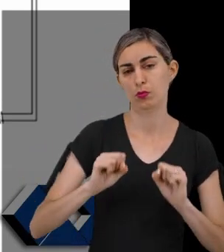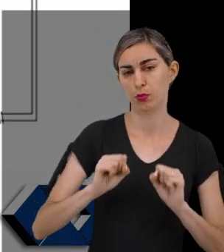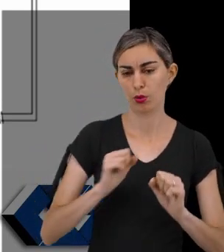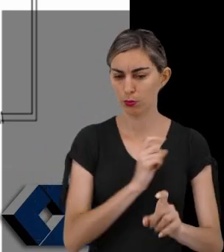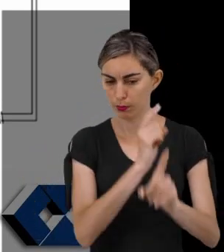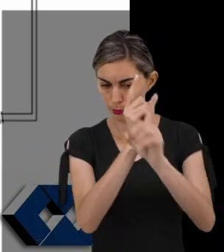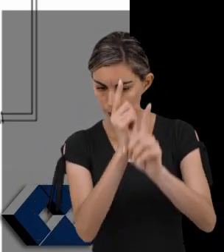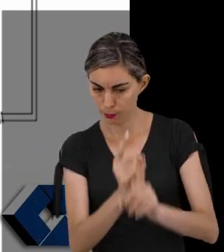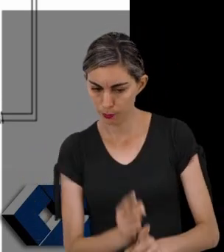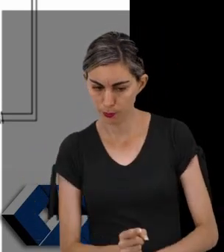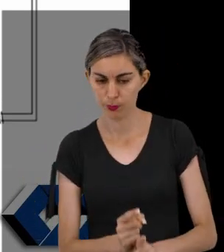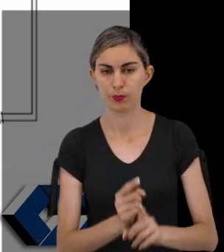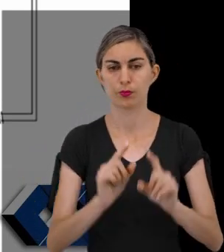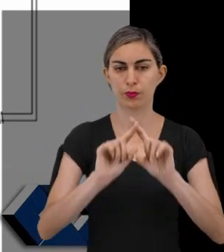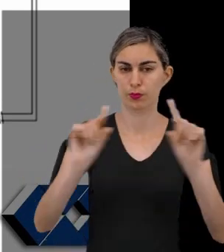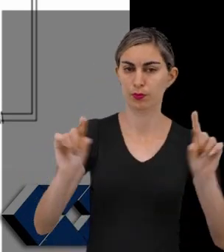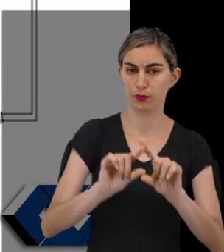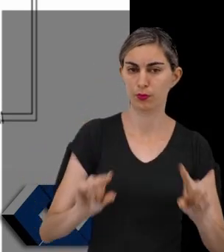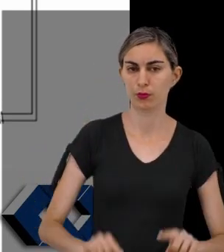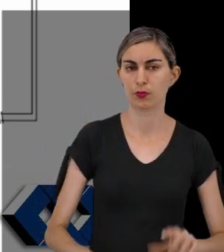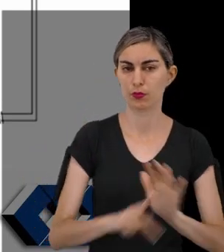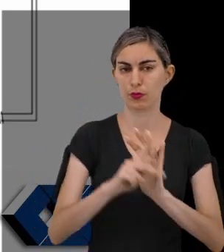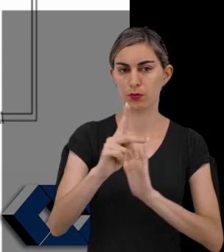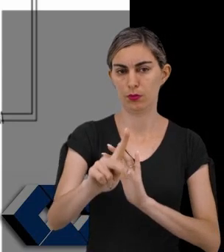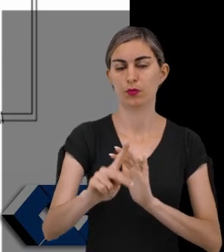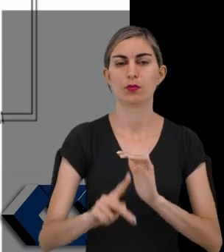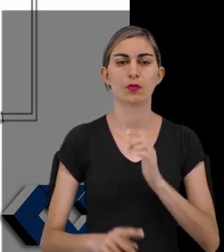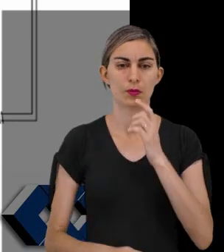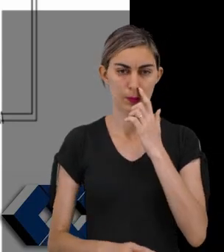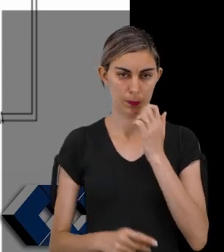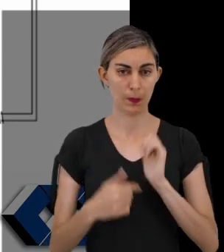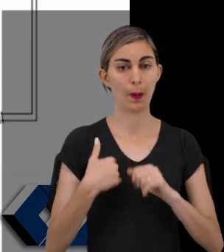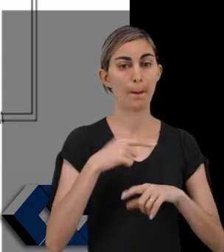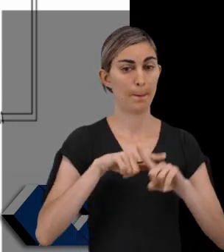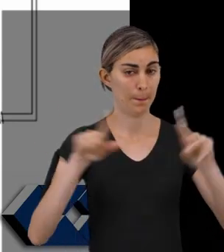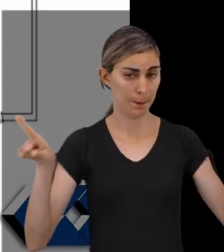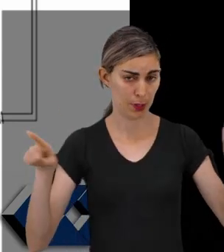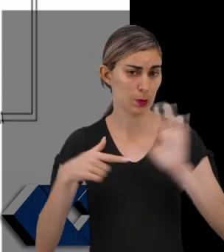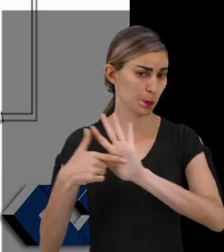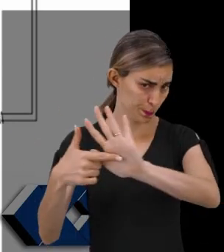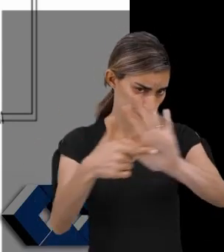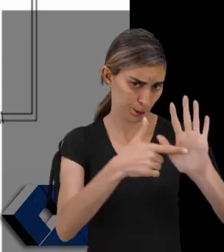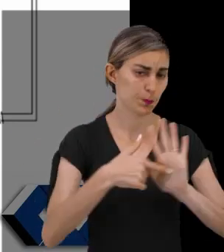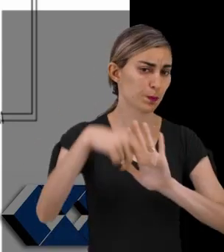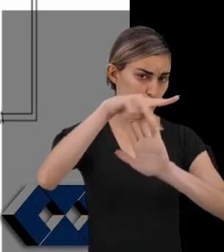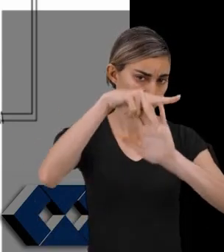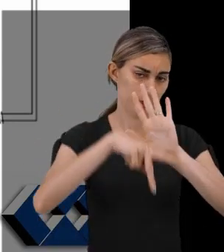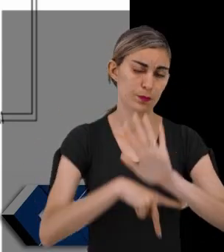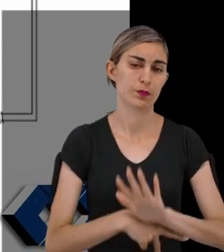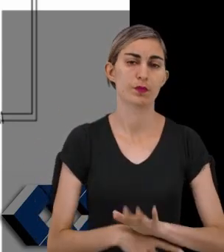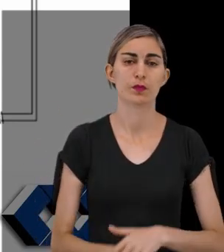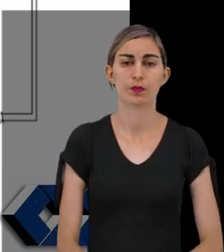pode identificar ali os pontos com a legenda própria, né, mas desde que ela apareça no projeto.